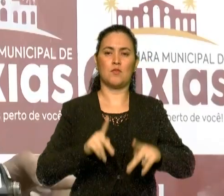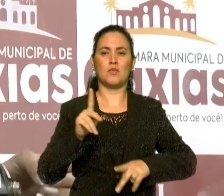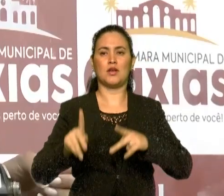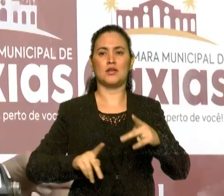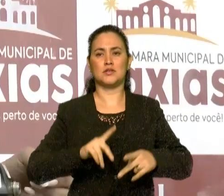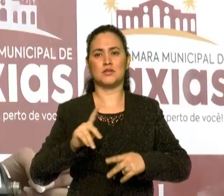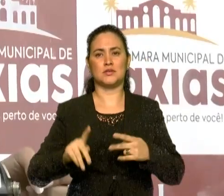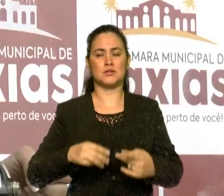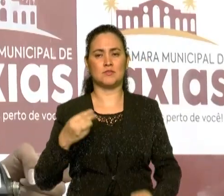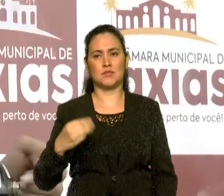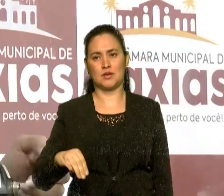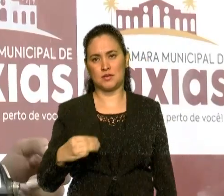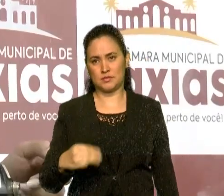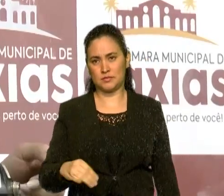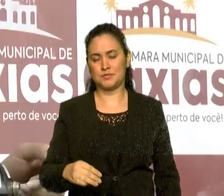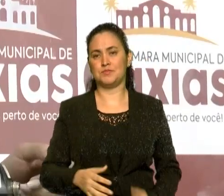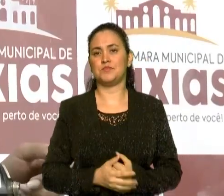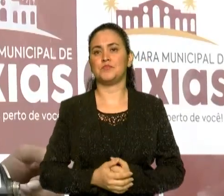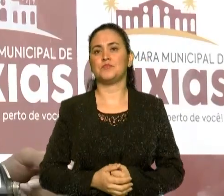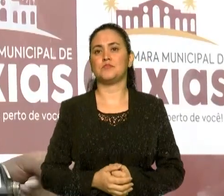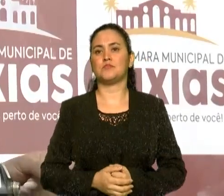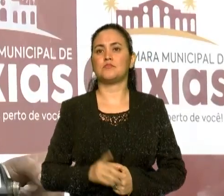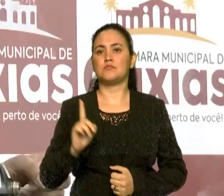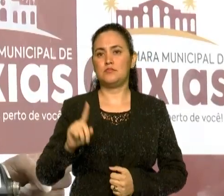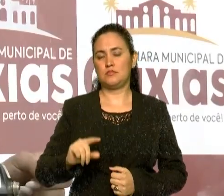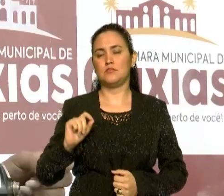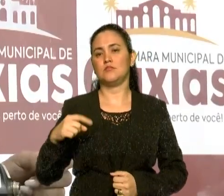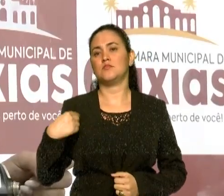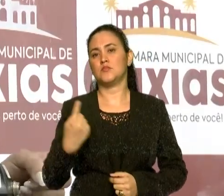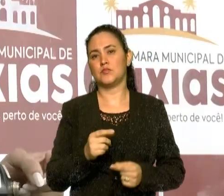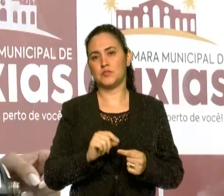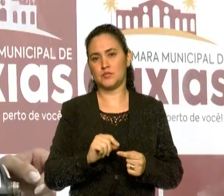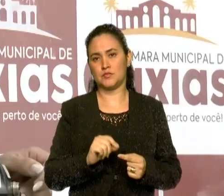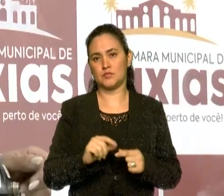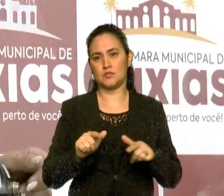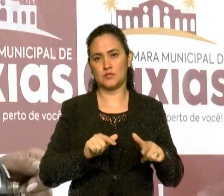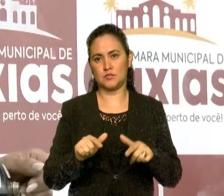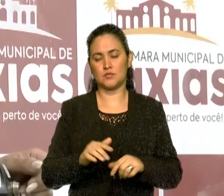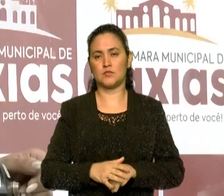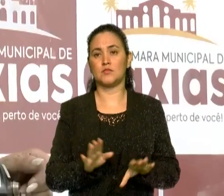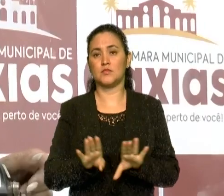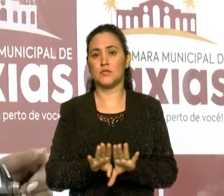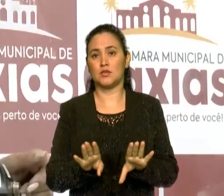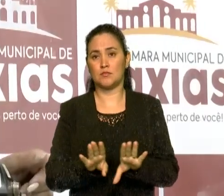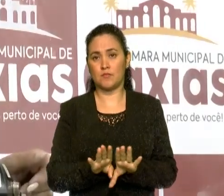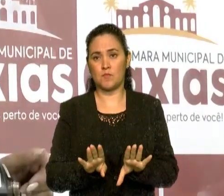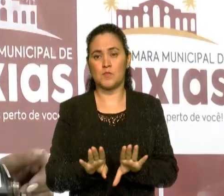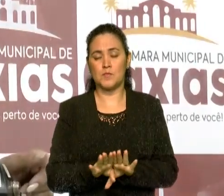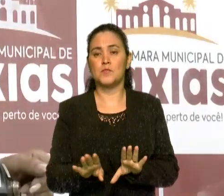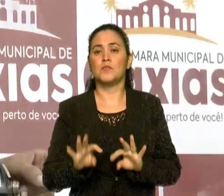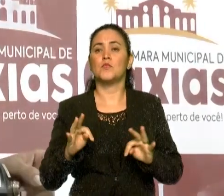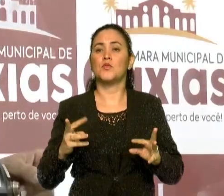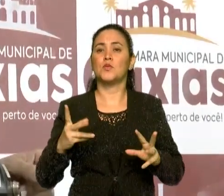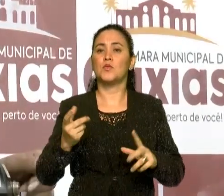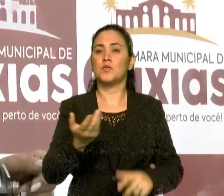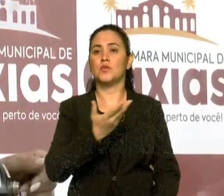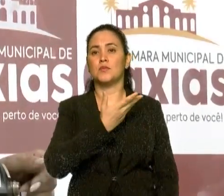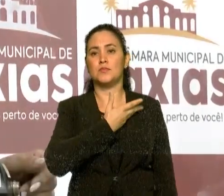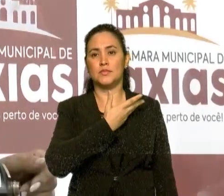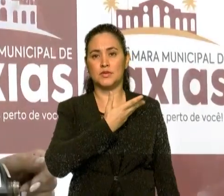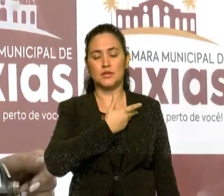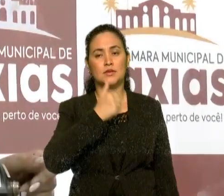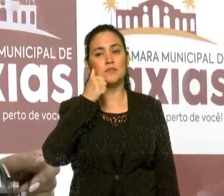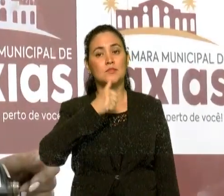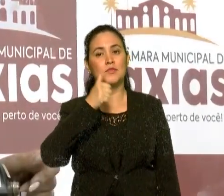aqui fazer também referência a todas as minhas colegas,